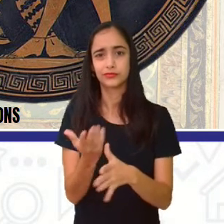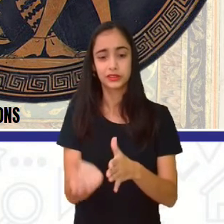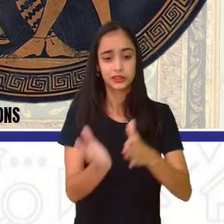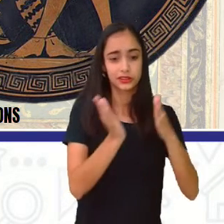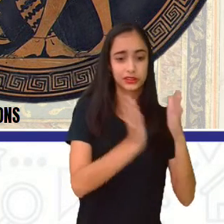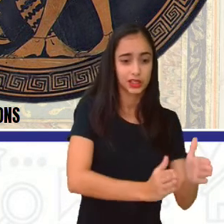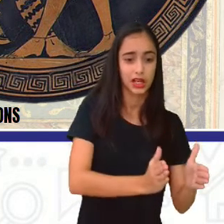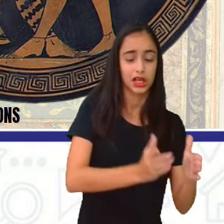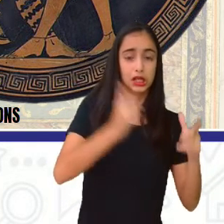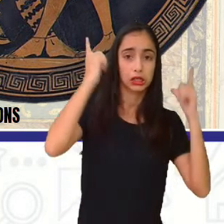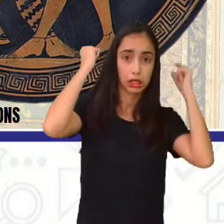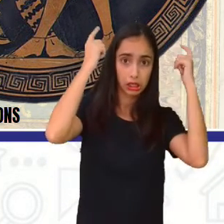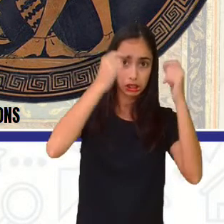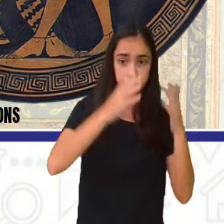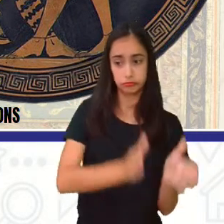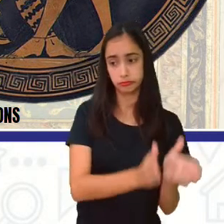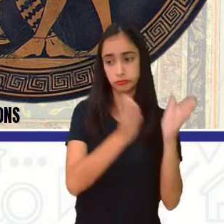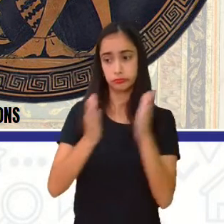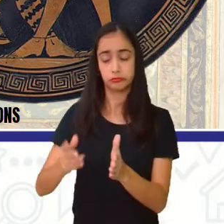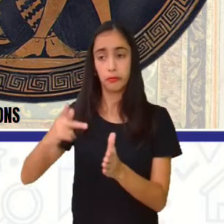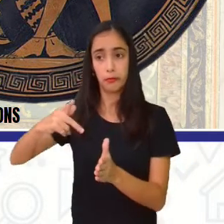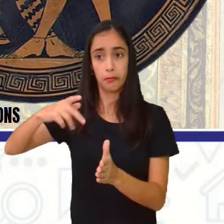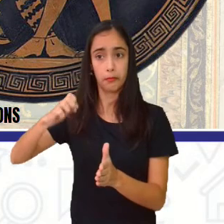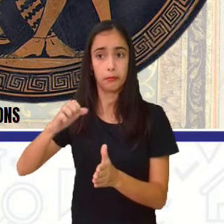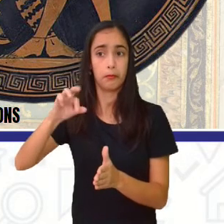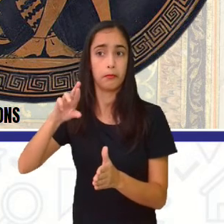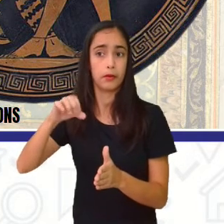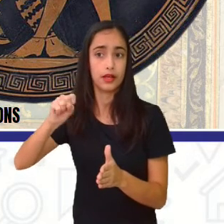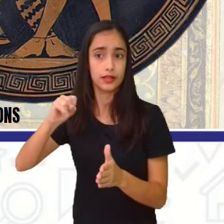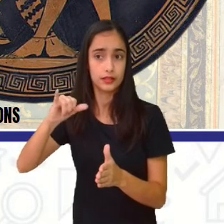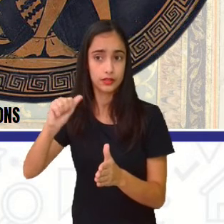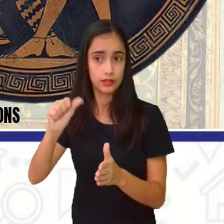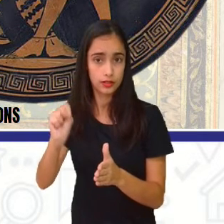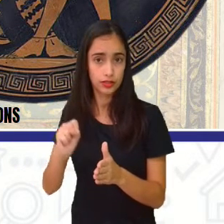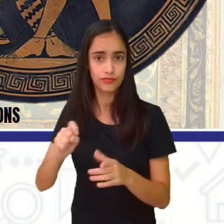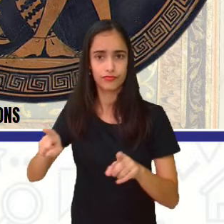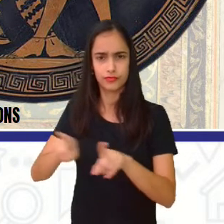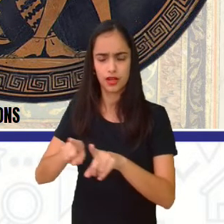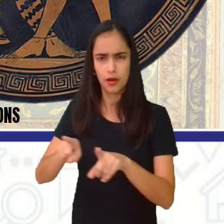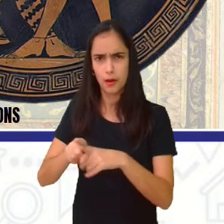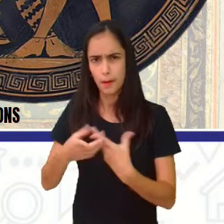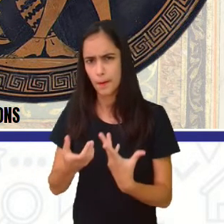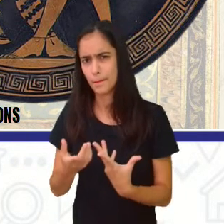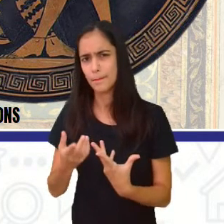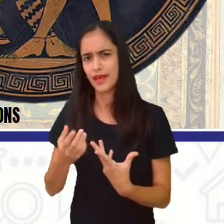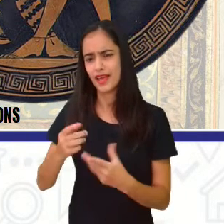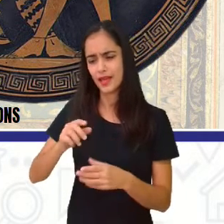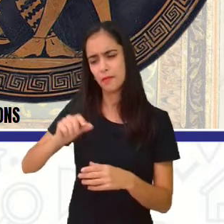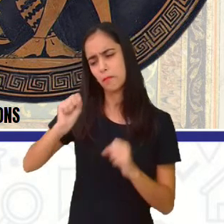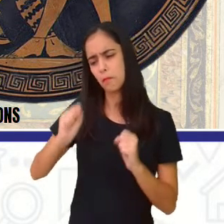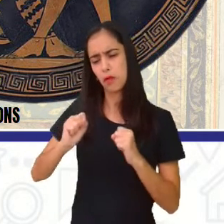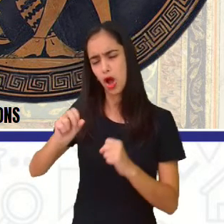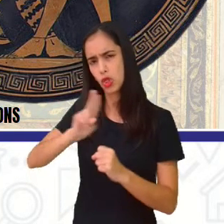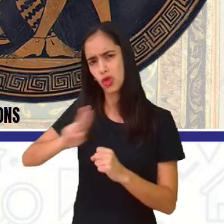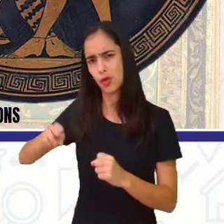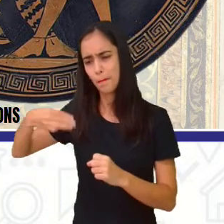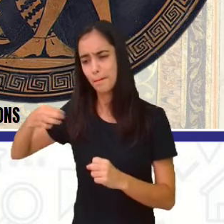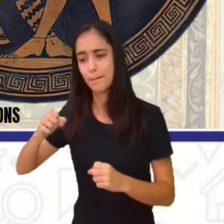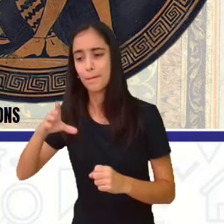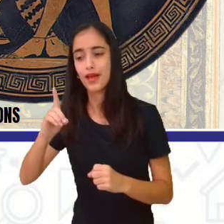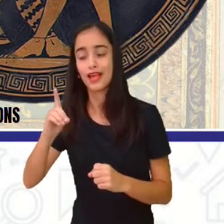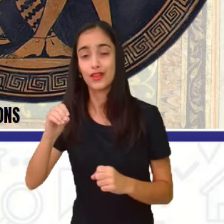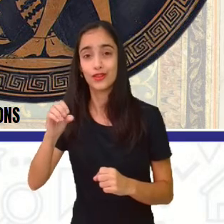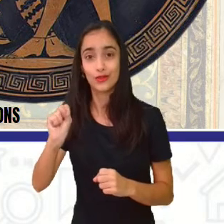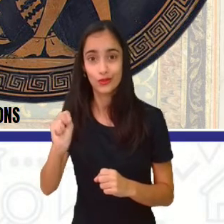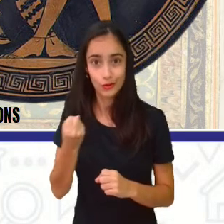gregos e os persas. Os persas que também eram chamados de medos, daí guerras médicas, certo? Não